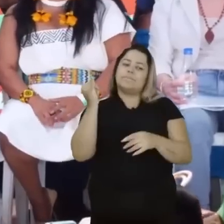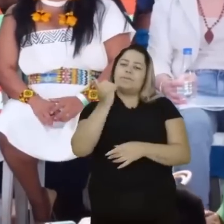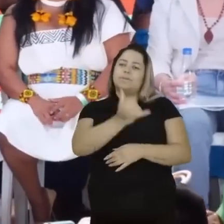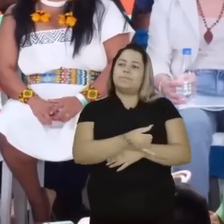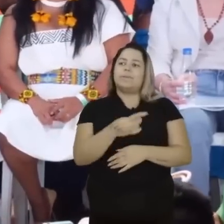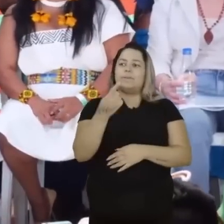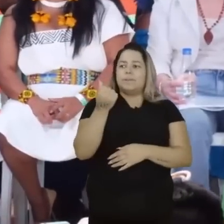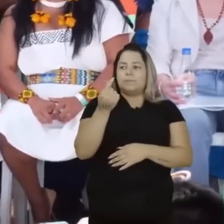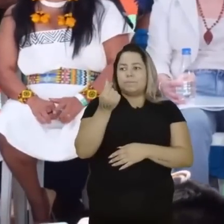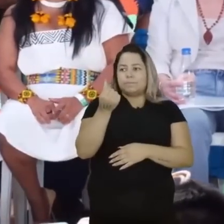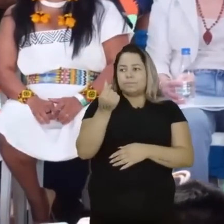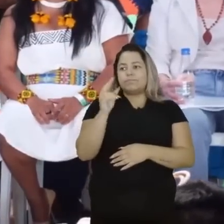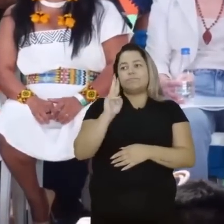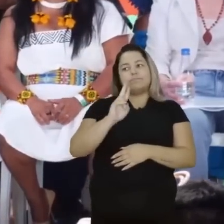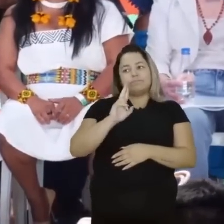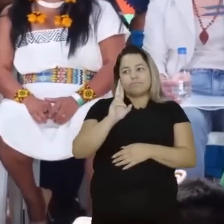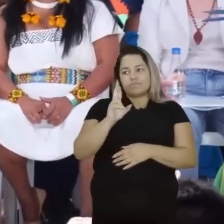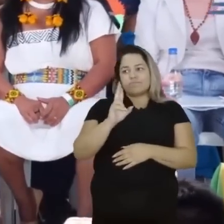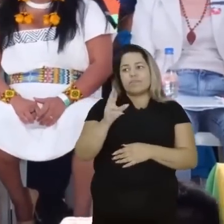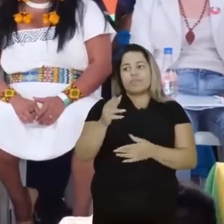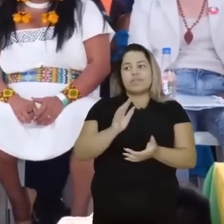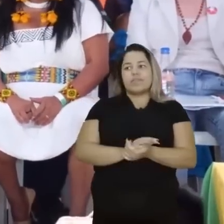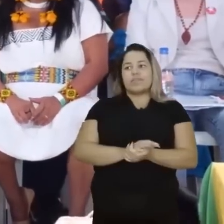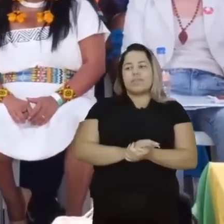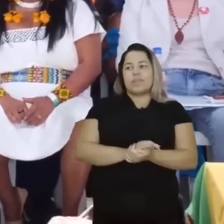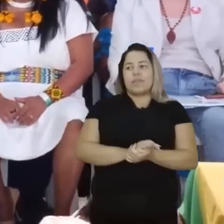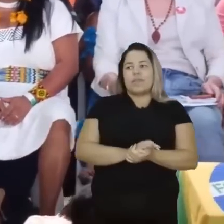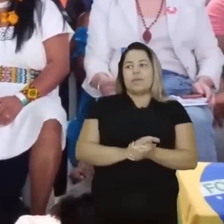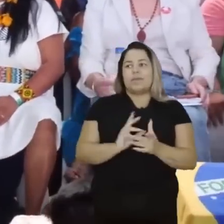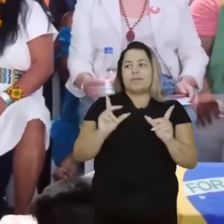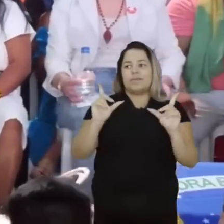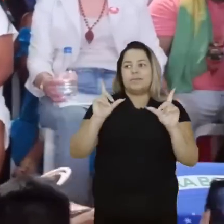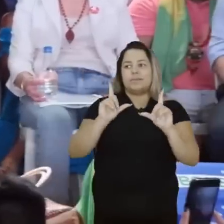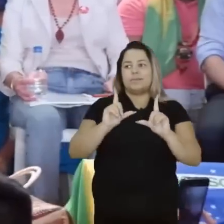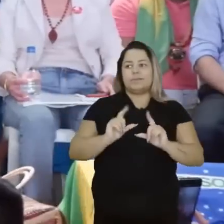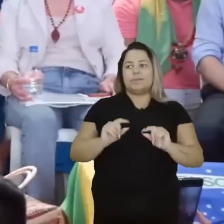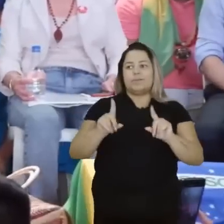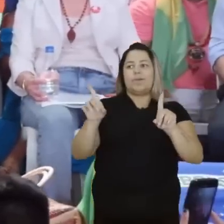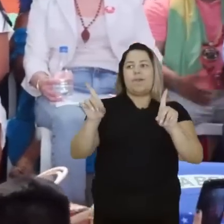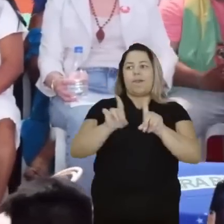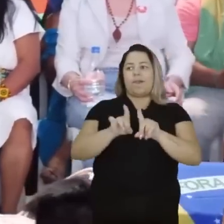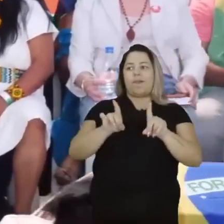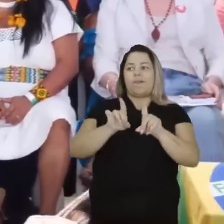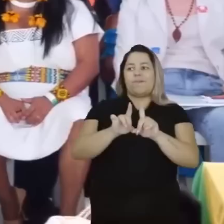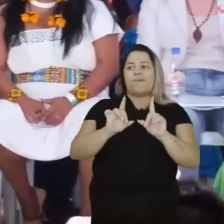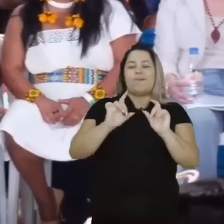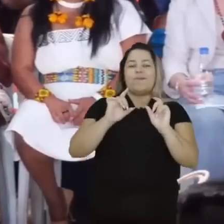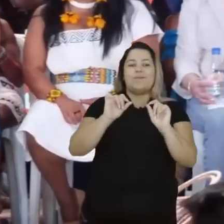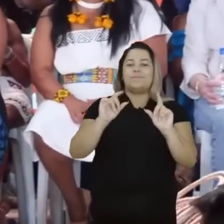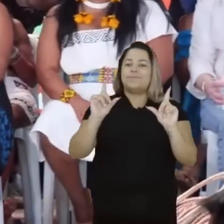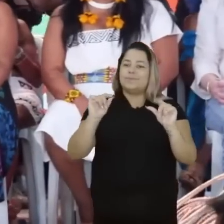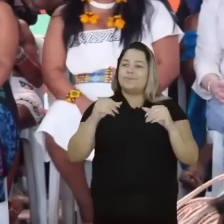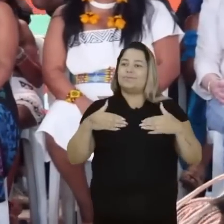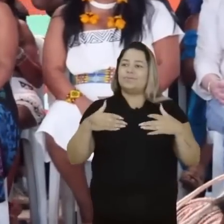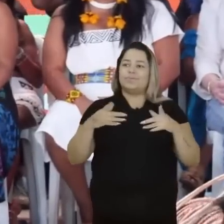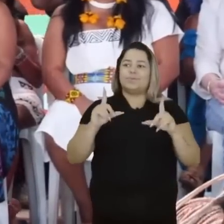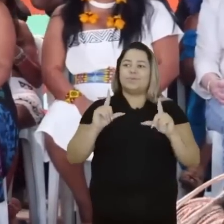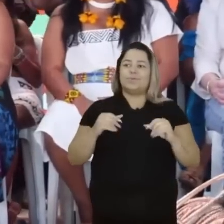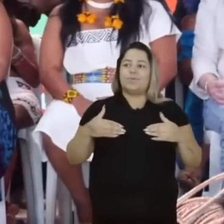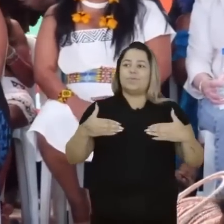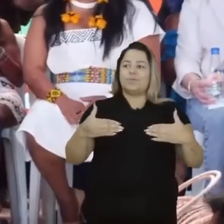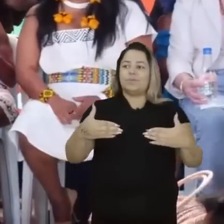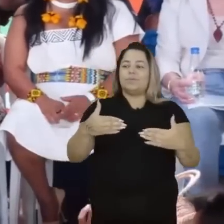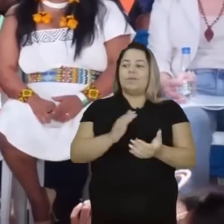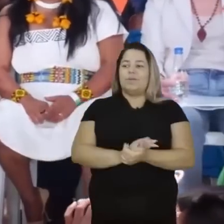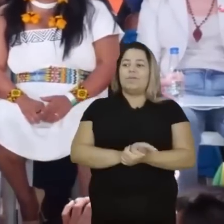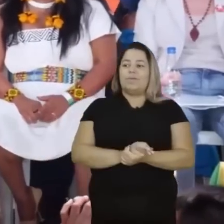gasta muito. É preciso diminuir os ministérios. É preciso diminuir os ministérios. Na